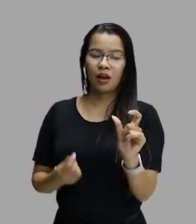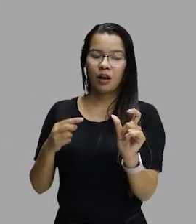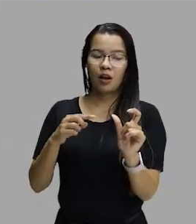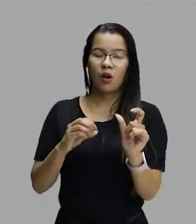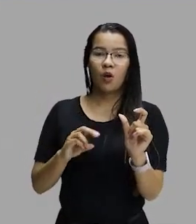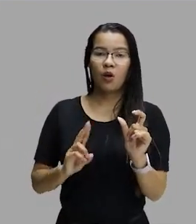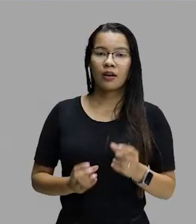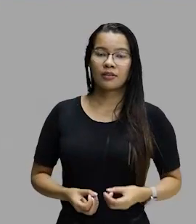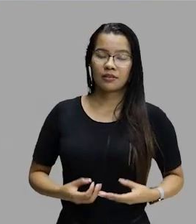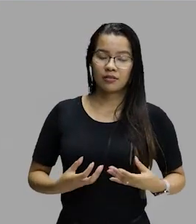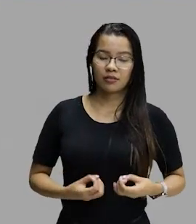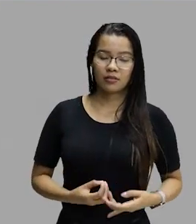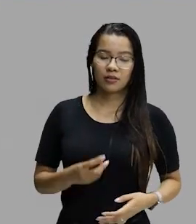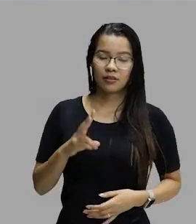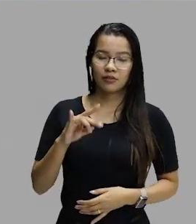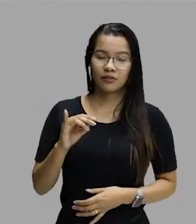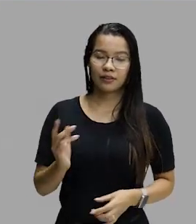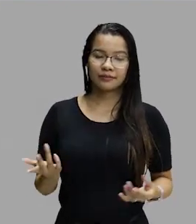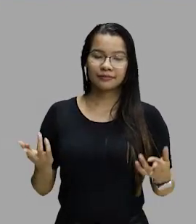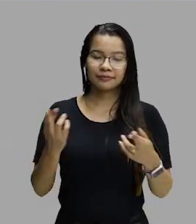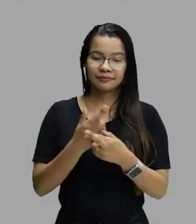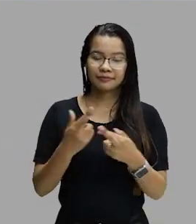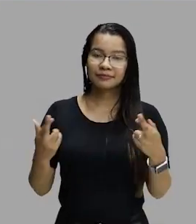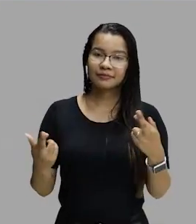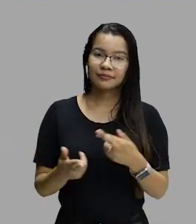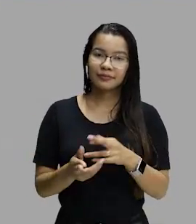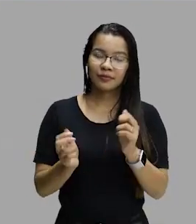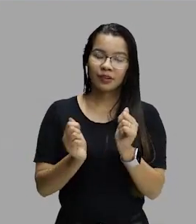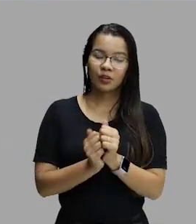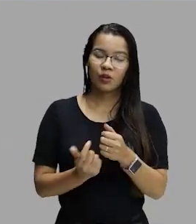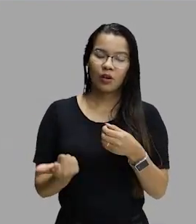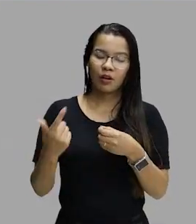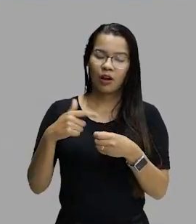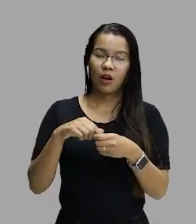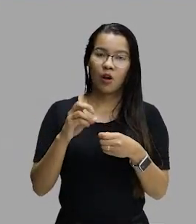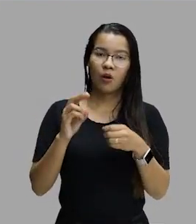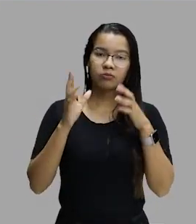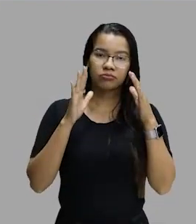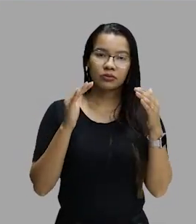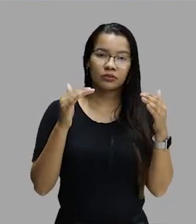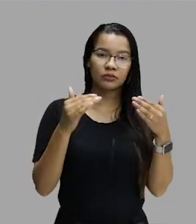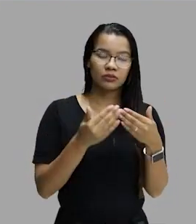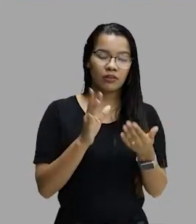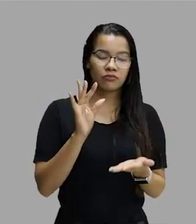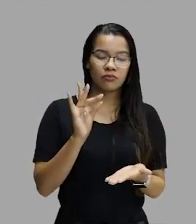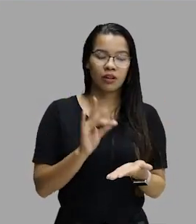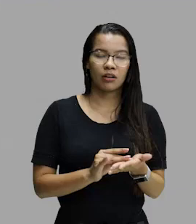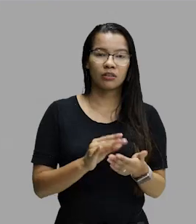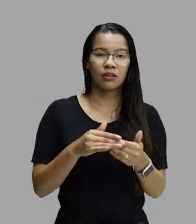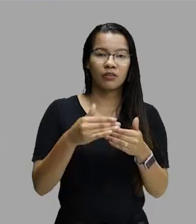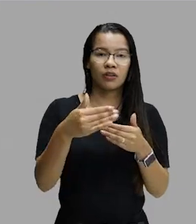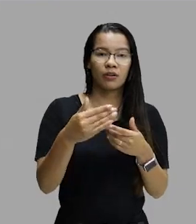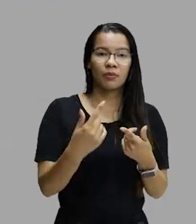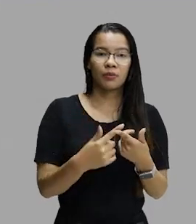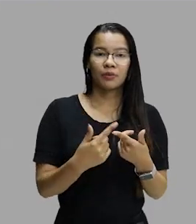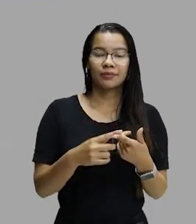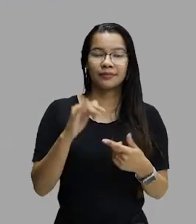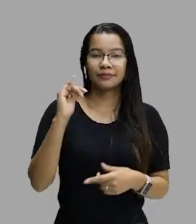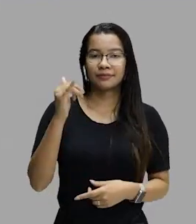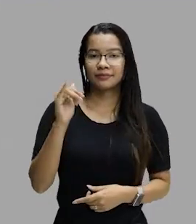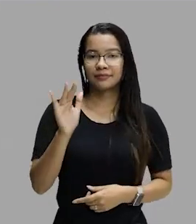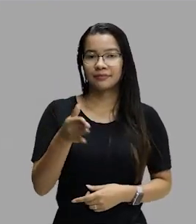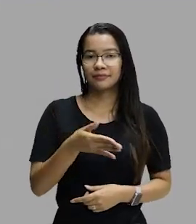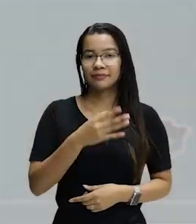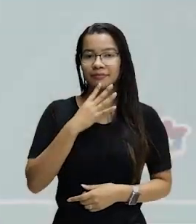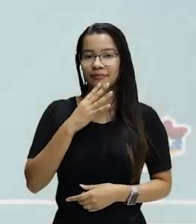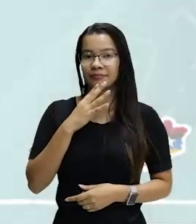que vai dar esse link com a volta ou ainda se remeter a fatos lá da frente, porque o narrador já conhece a história. Volta